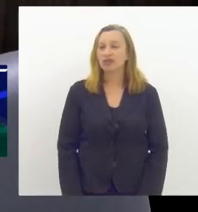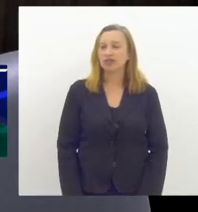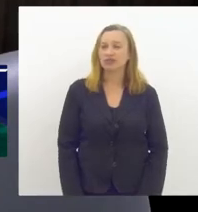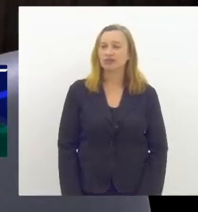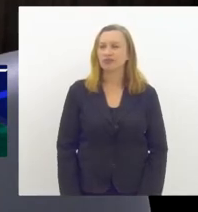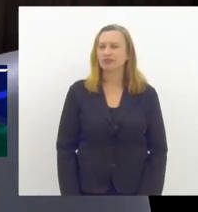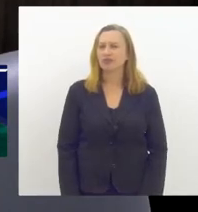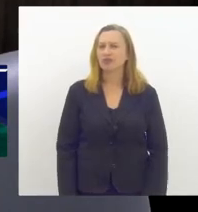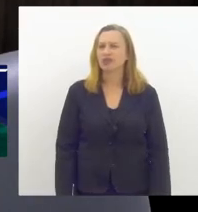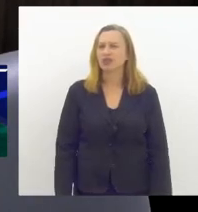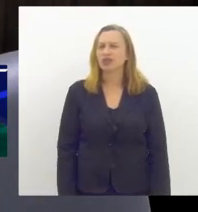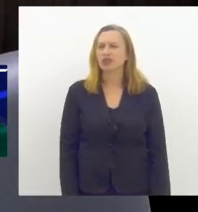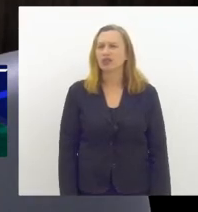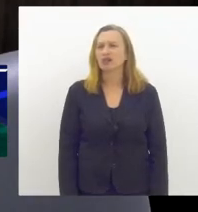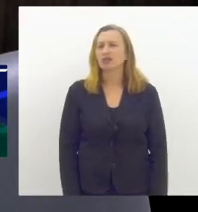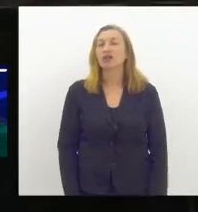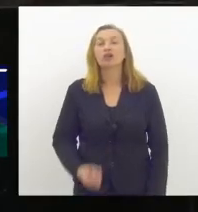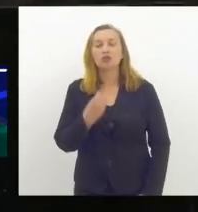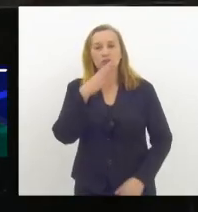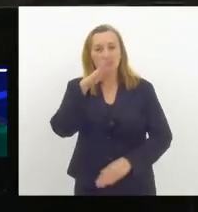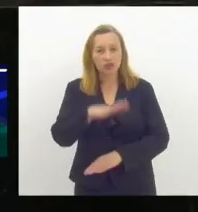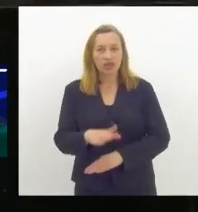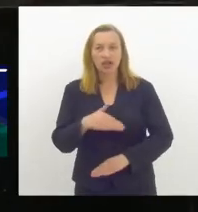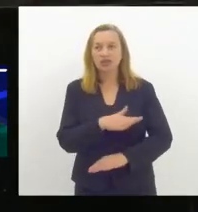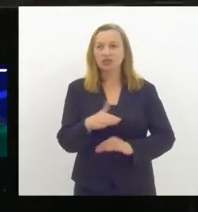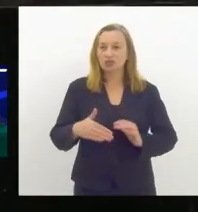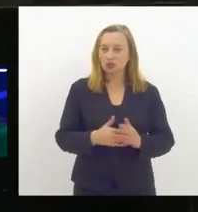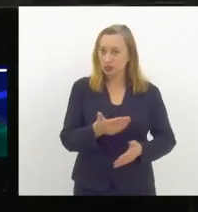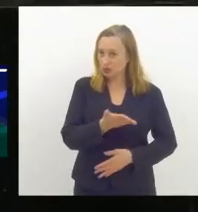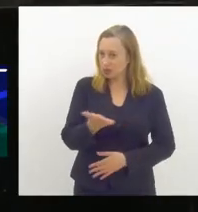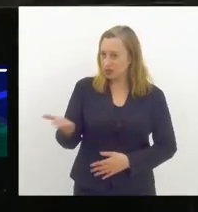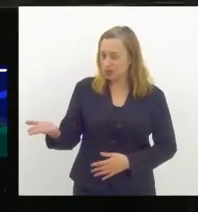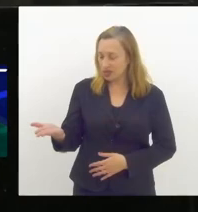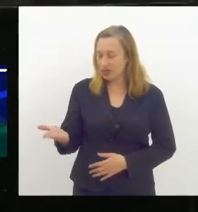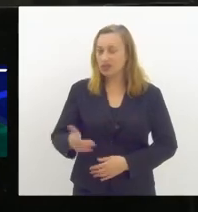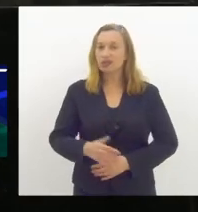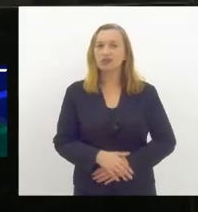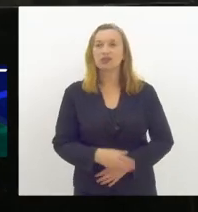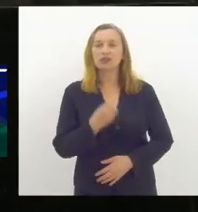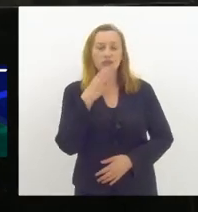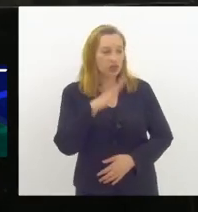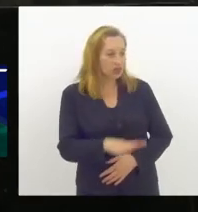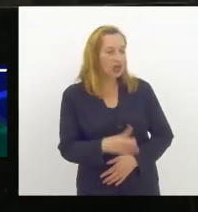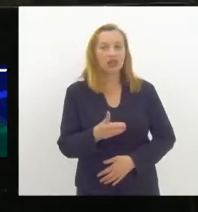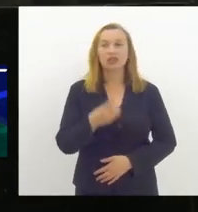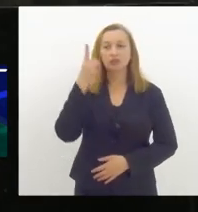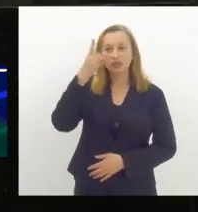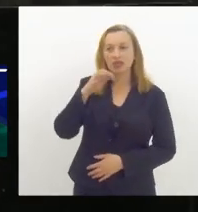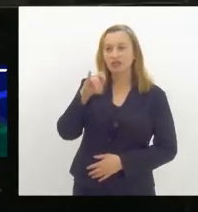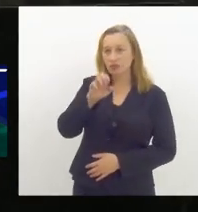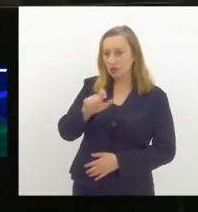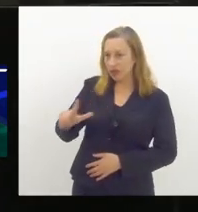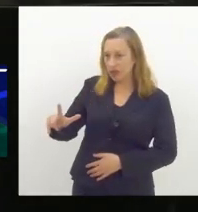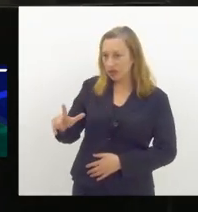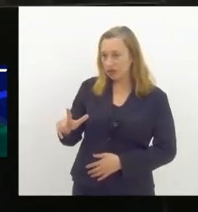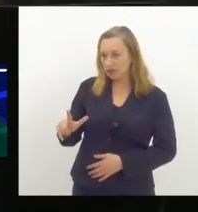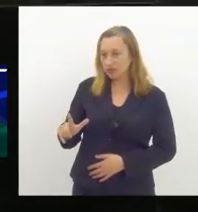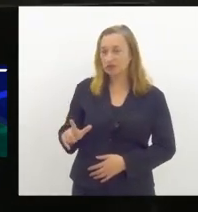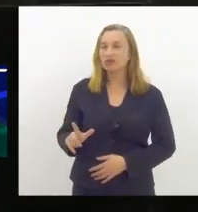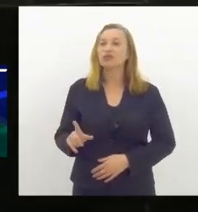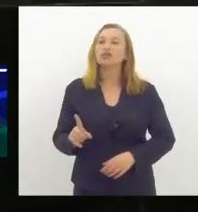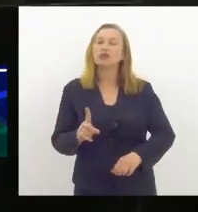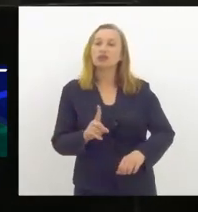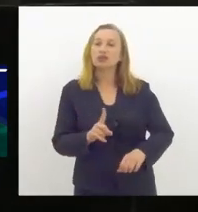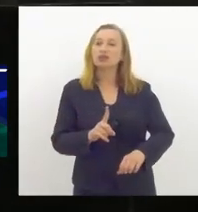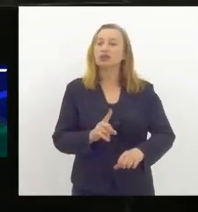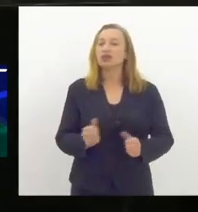E aí é uma boa tarde a todos EA todas uma boa tarde Nobre Deputado Felipe poubel que ora Preside a